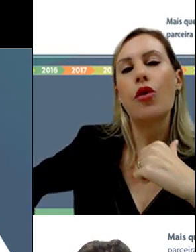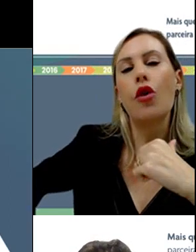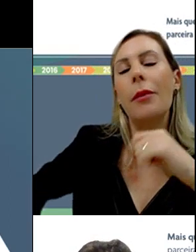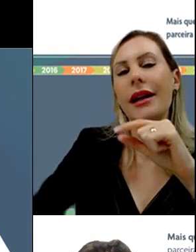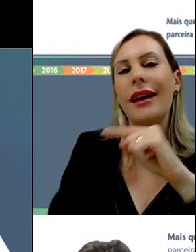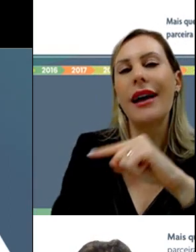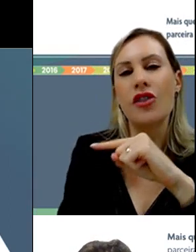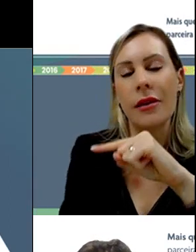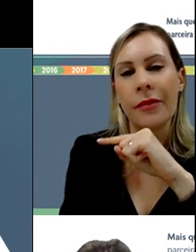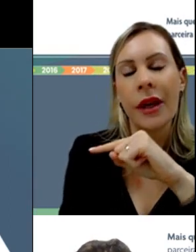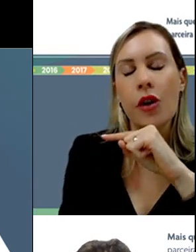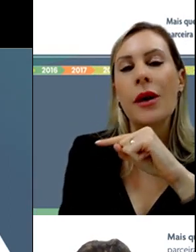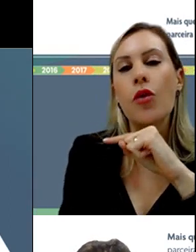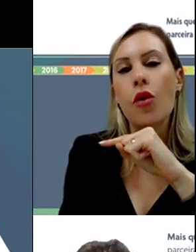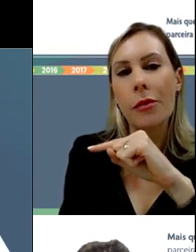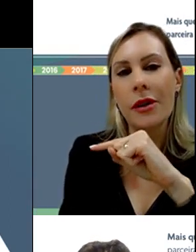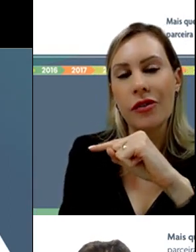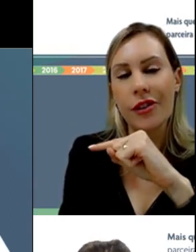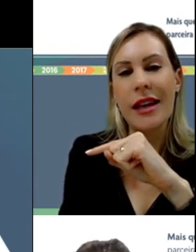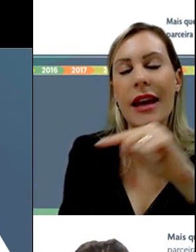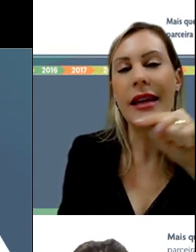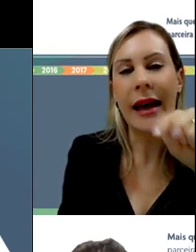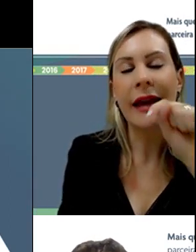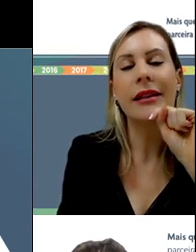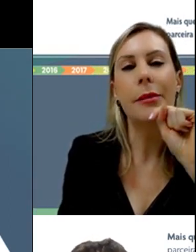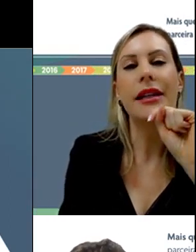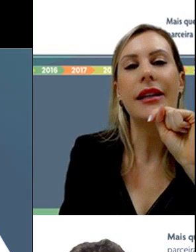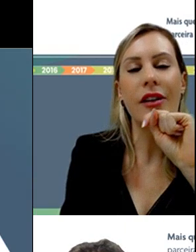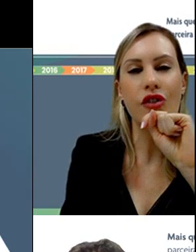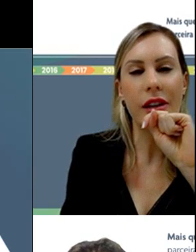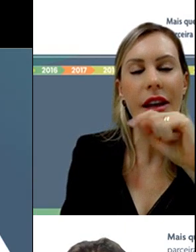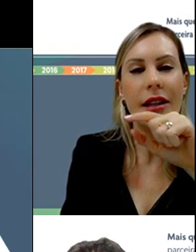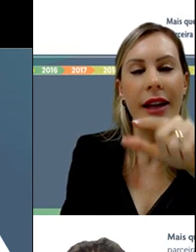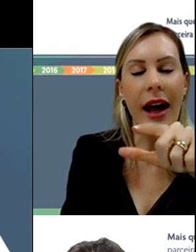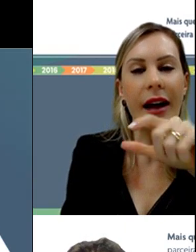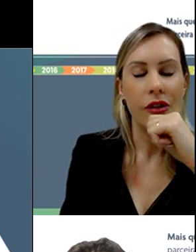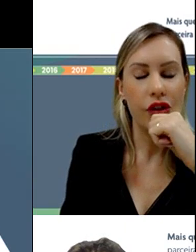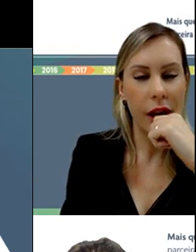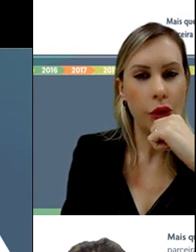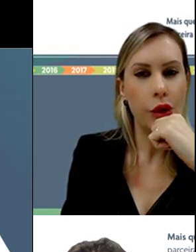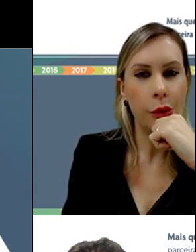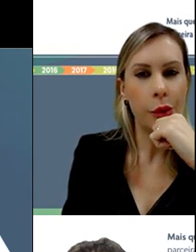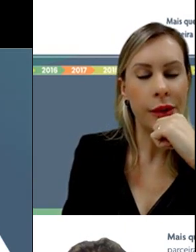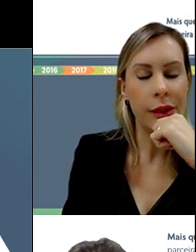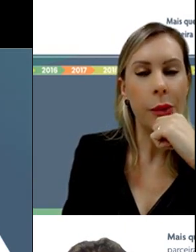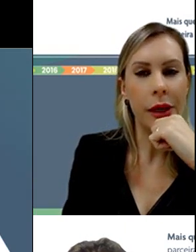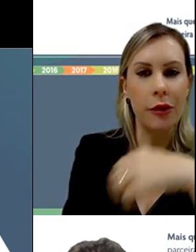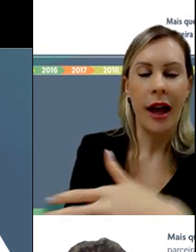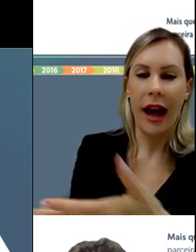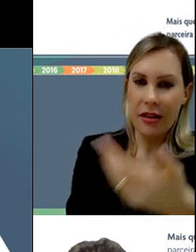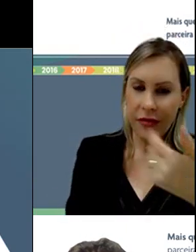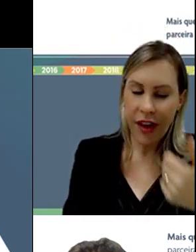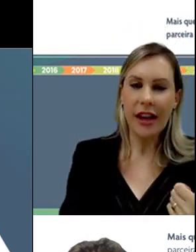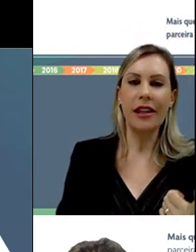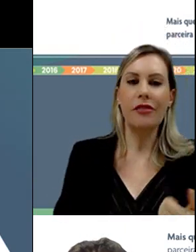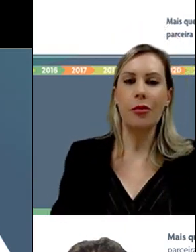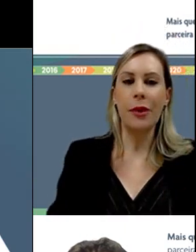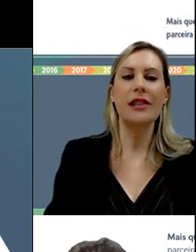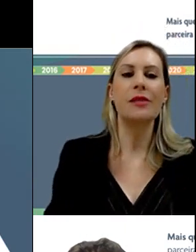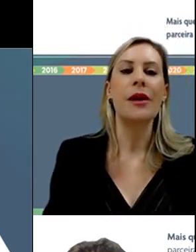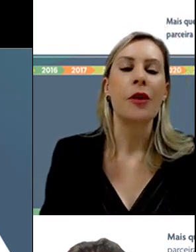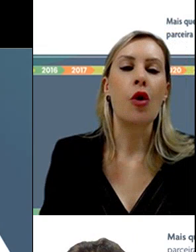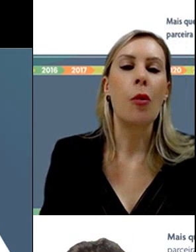teu banco, compara a taxa que o banco cobra de você e a rentabilidade que ele dá de retorno para o seu plano. Aí vem